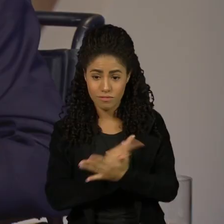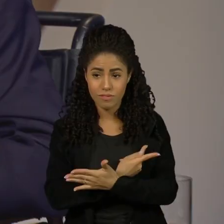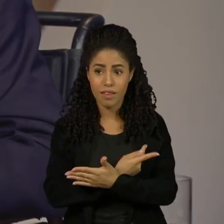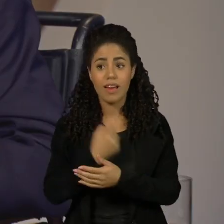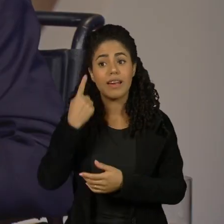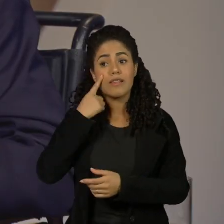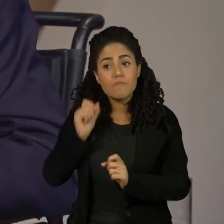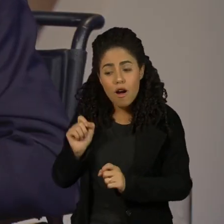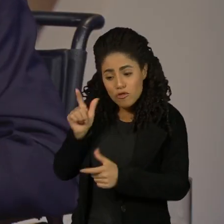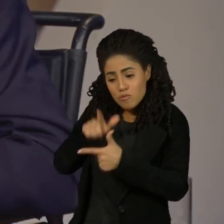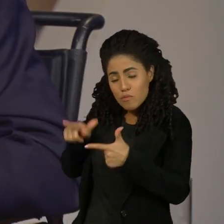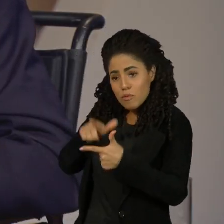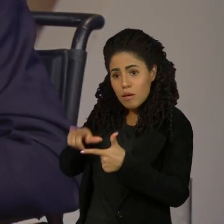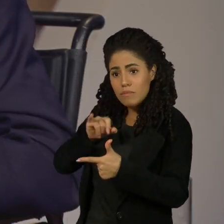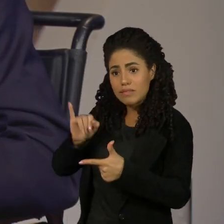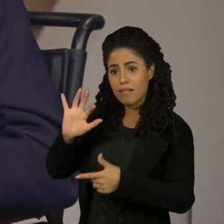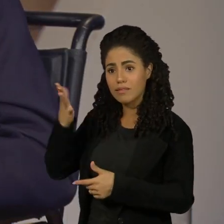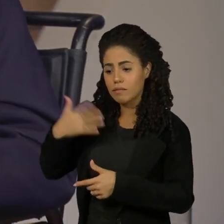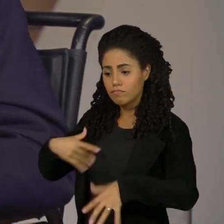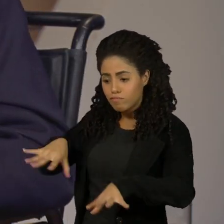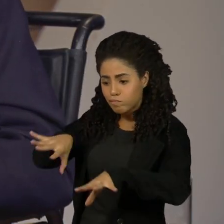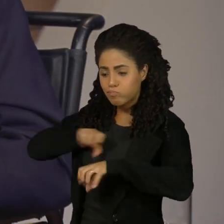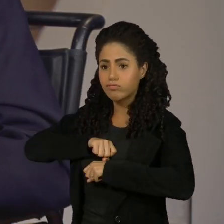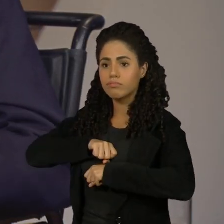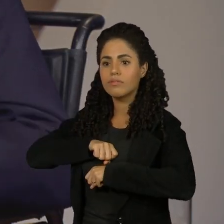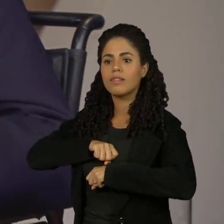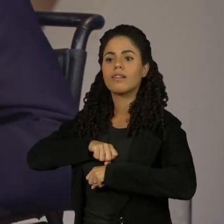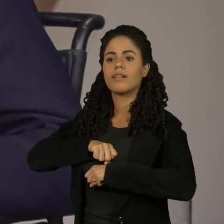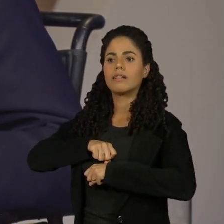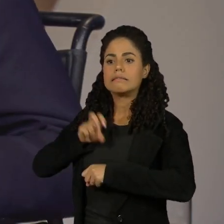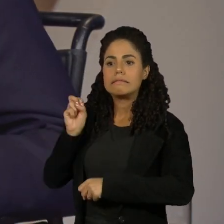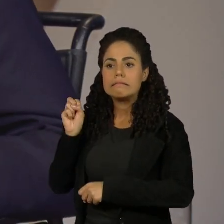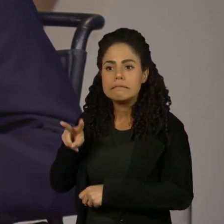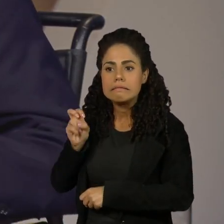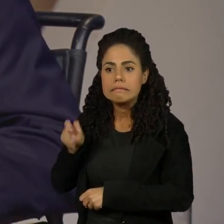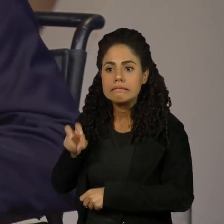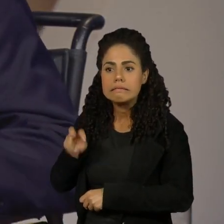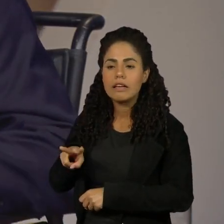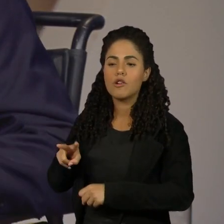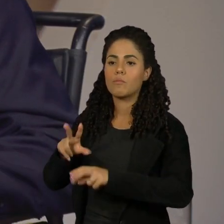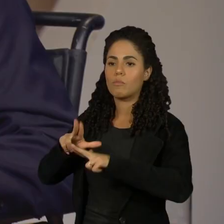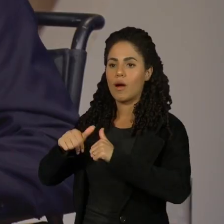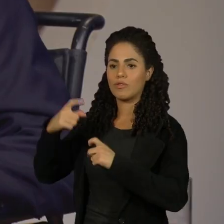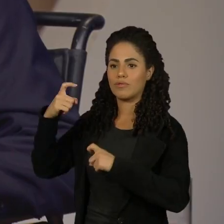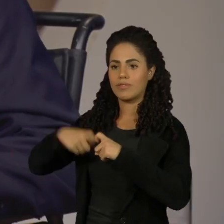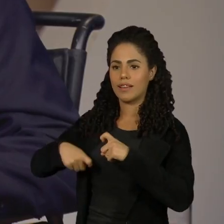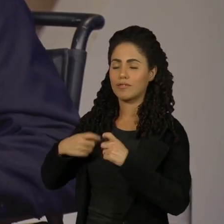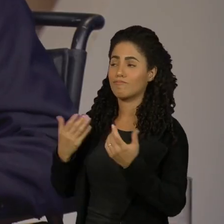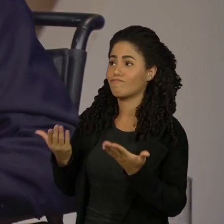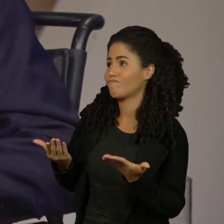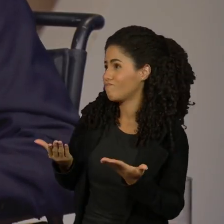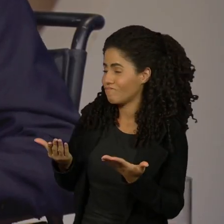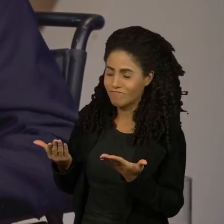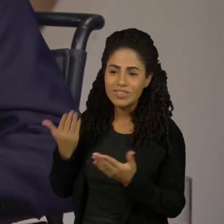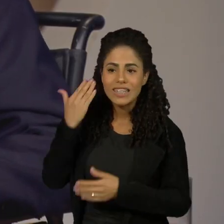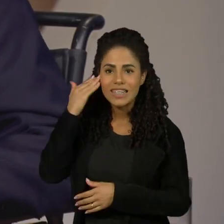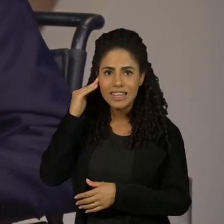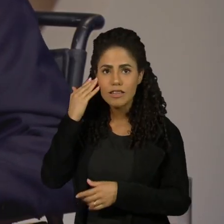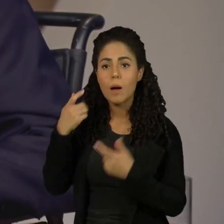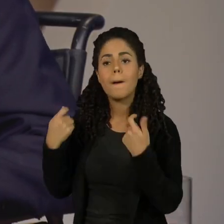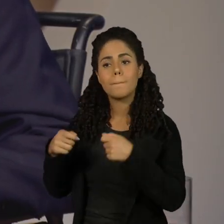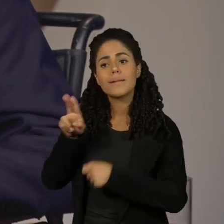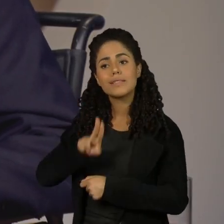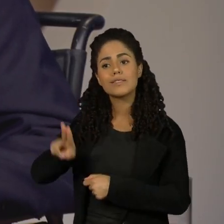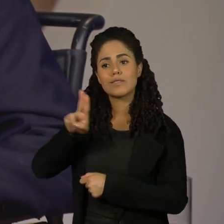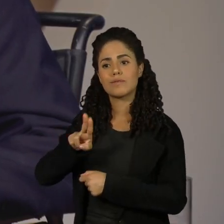risco maior de adquirir uma infecção sexualmente transmissível porque está tomando PrEP, nunca deveria ser um impedimento para você